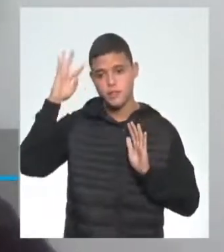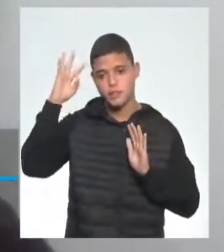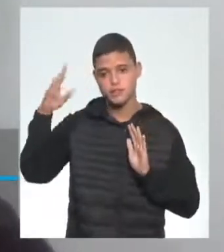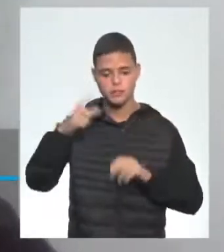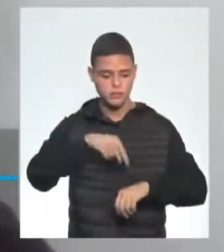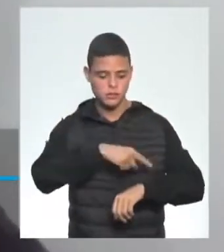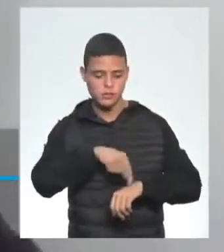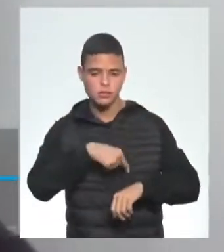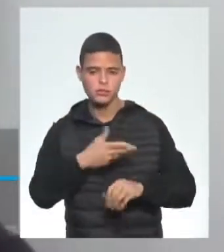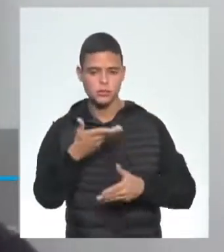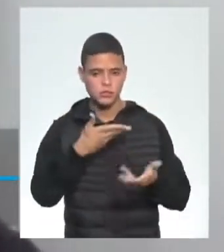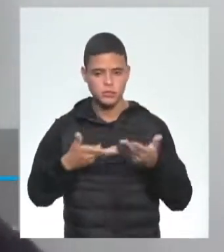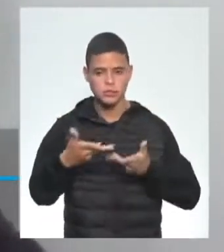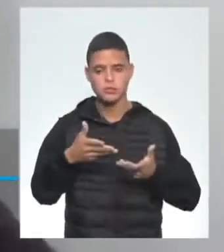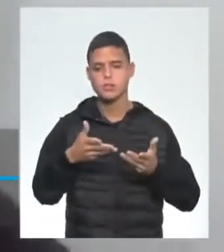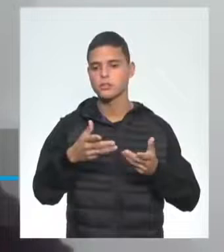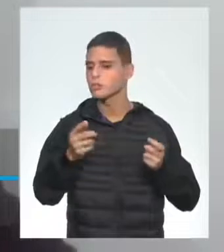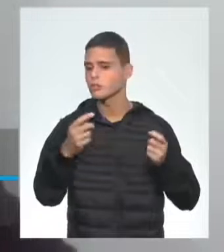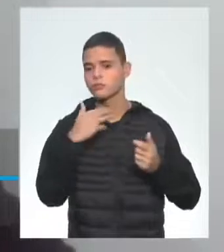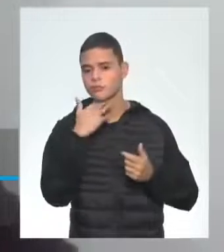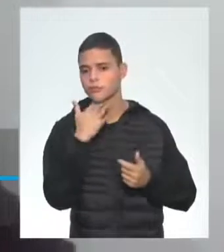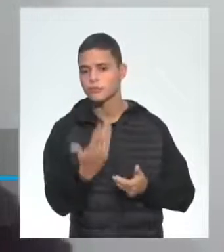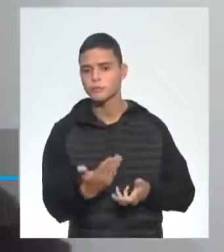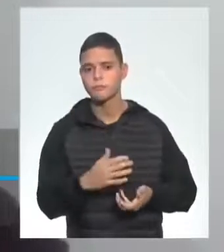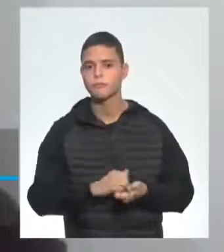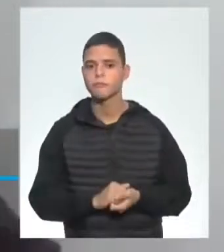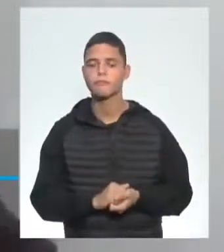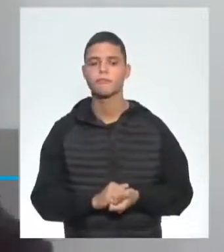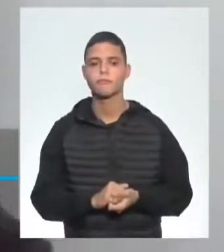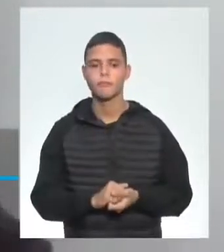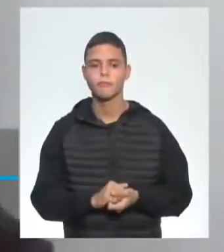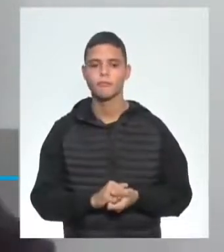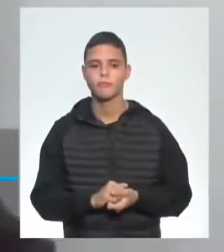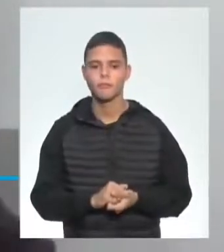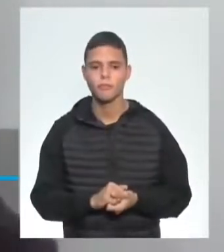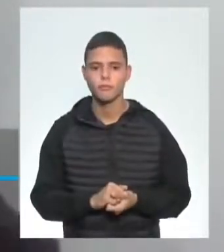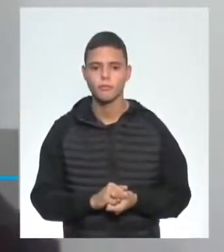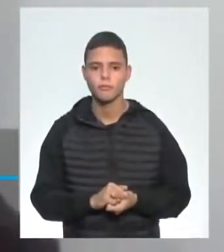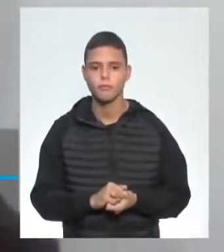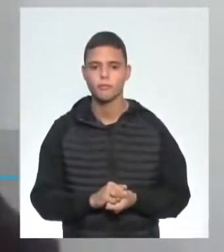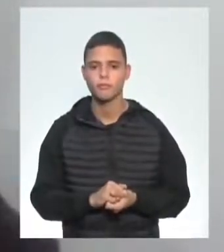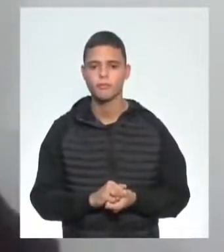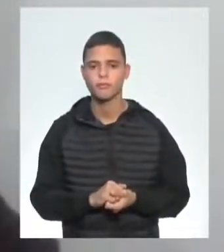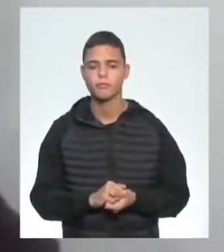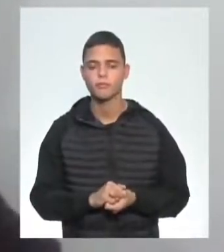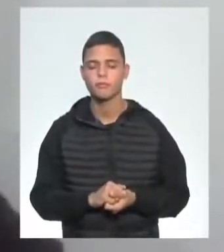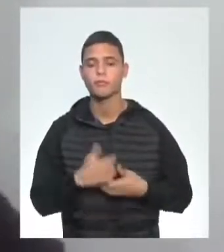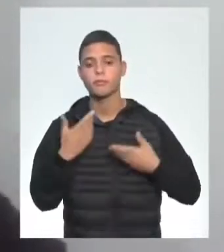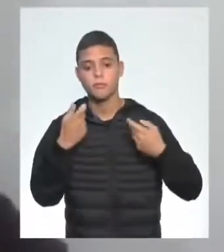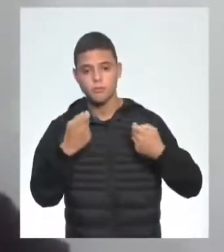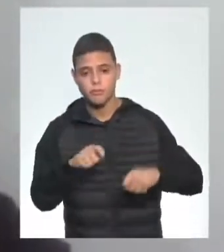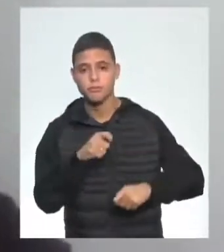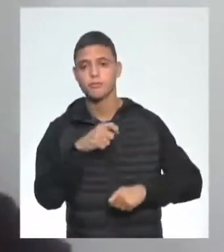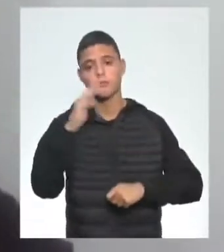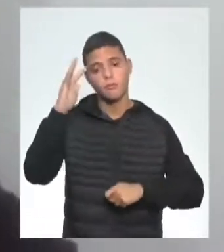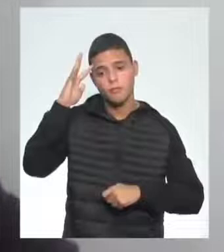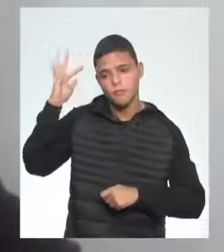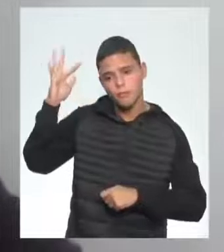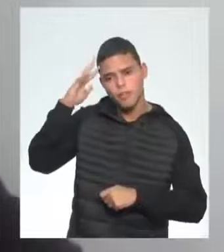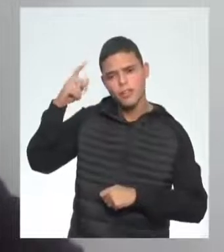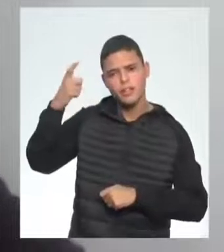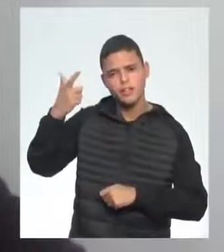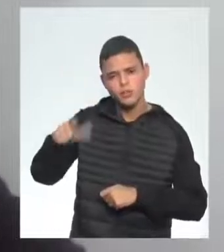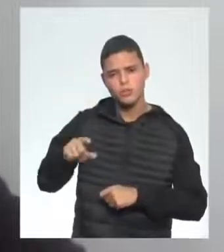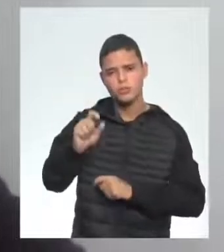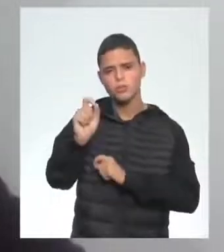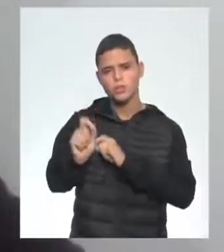de conversarmos bastante da maneira profunda como merece, que é o slide 13. É necessário repensar que, apesar